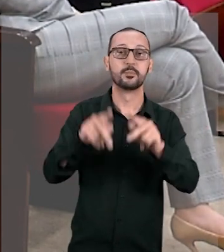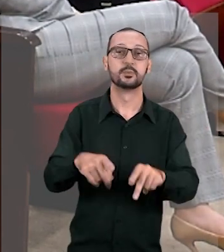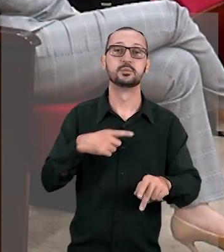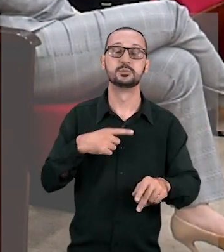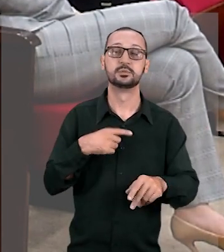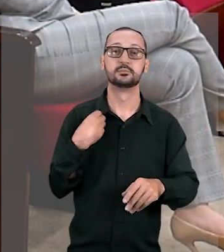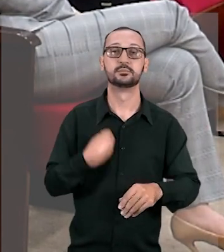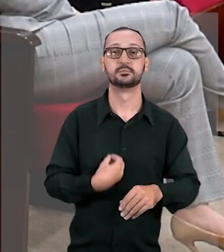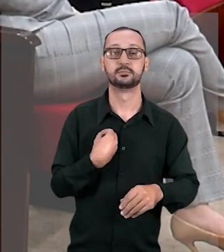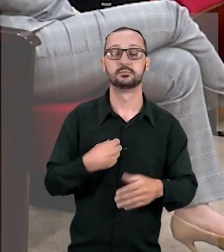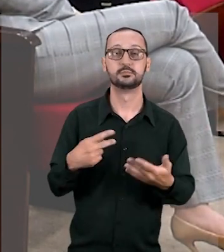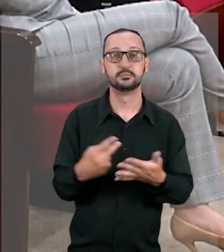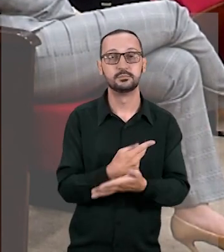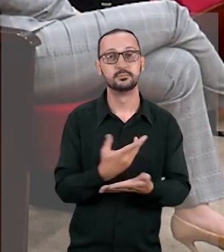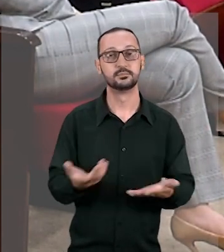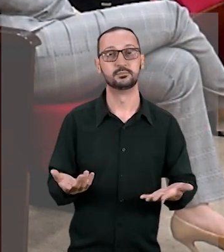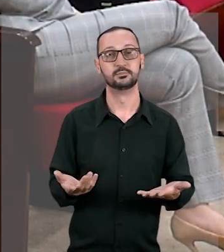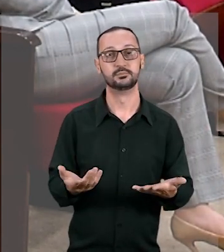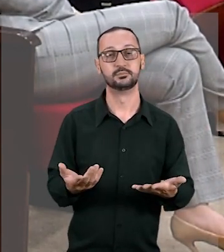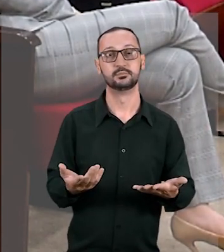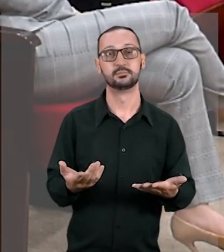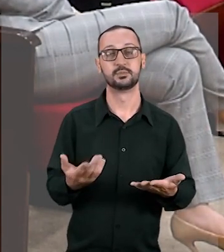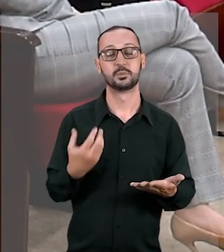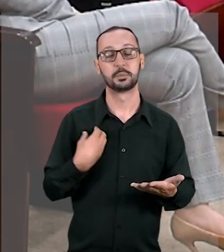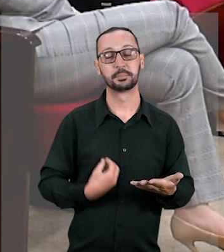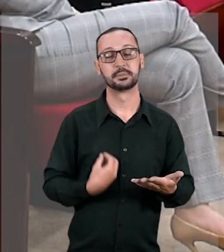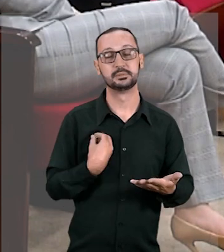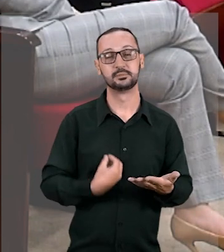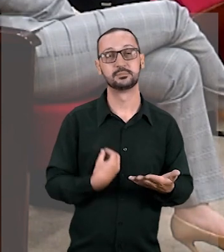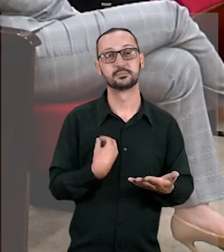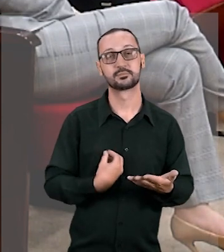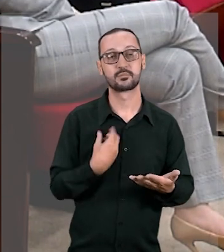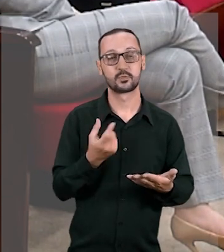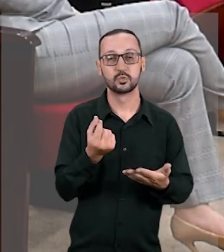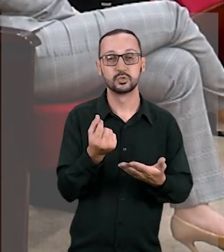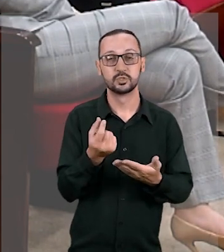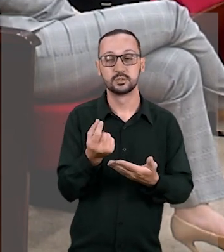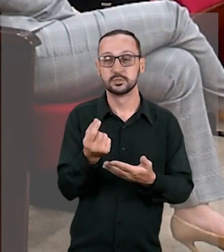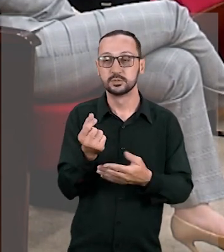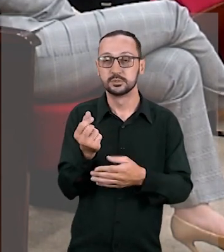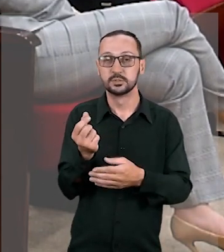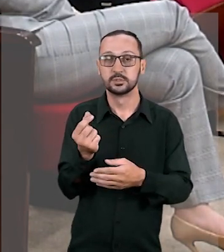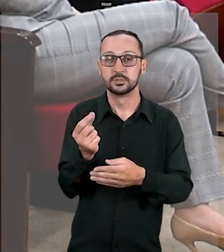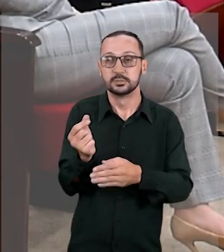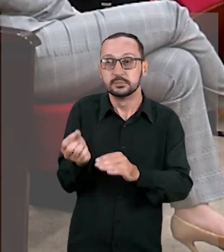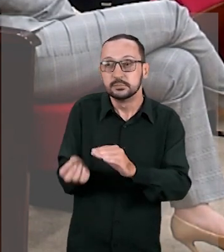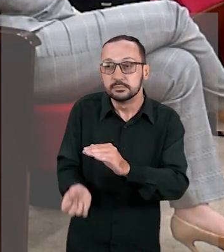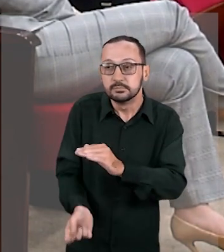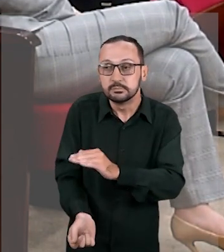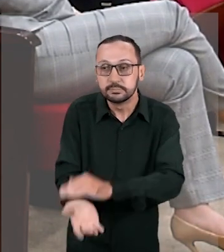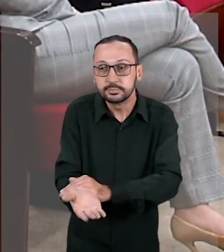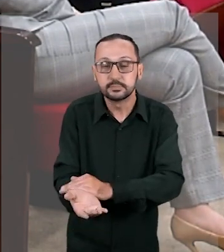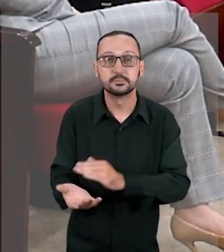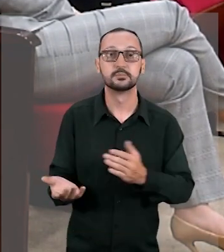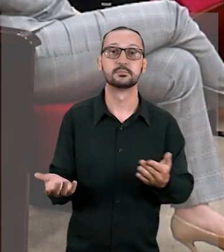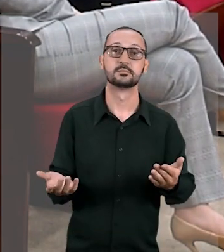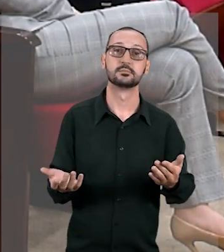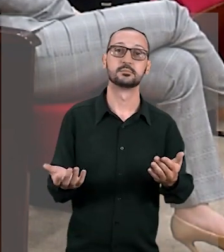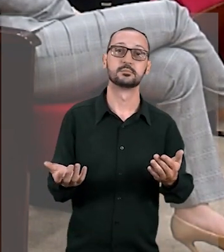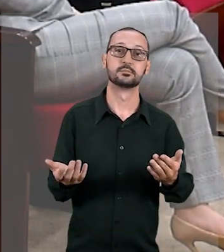indevida, uma participação indecente, uma propina ou algum tipo de corrupção